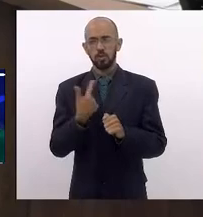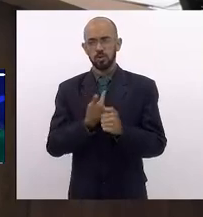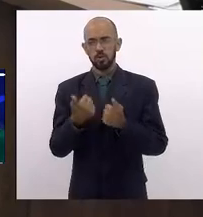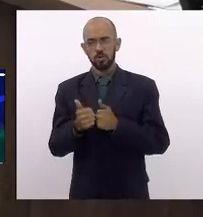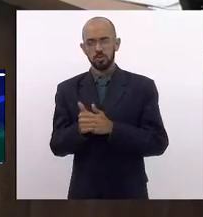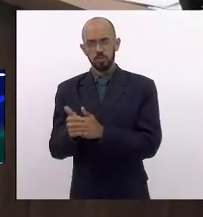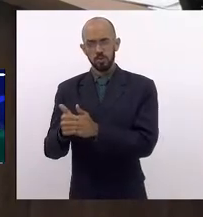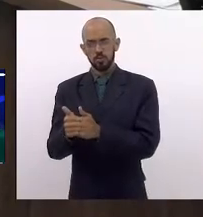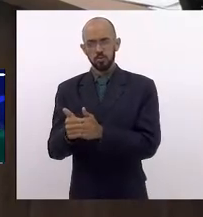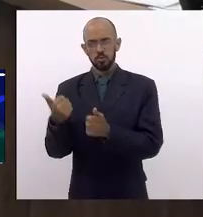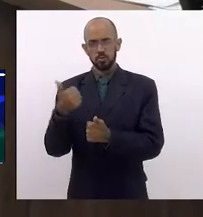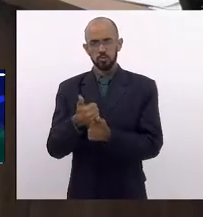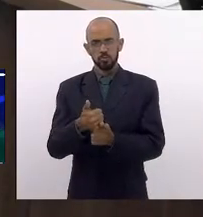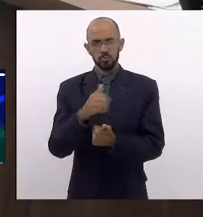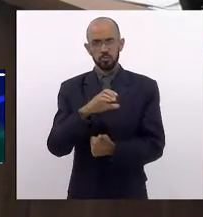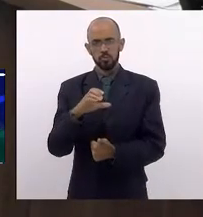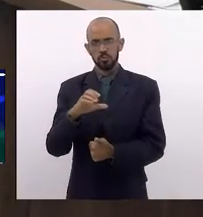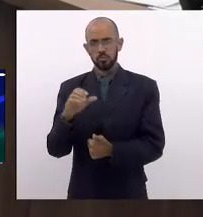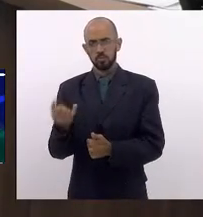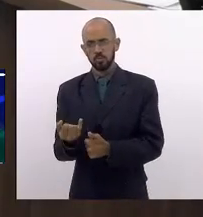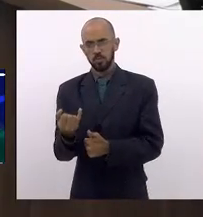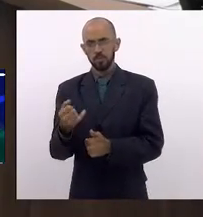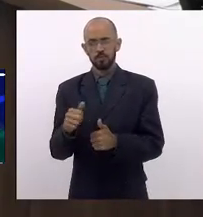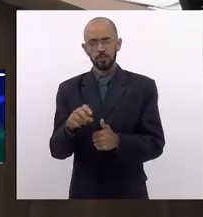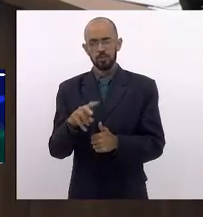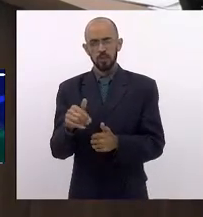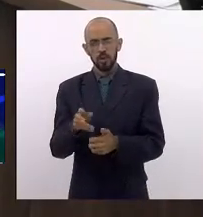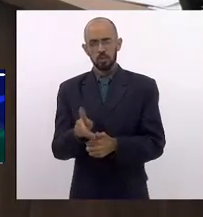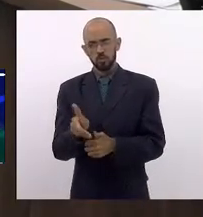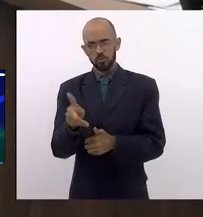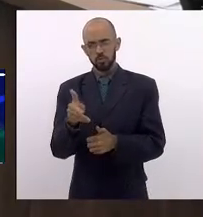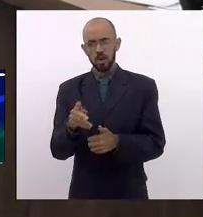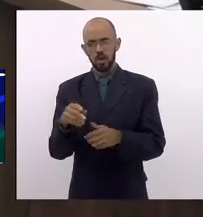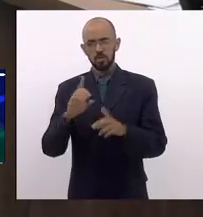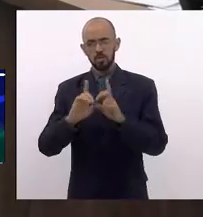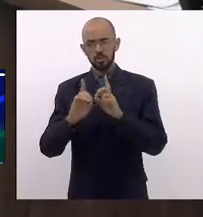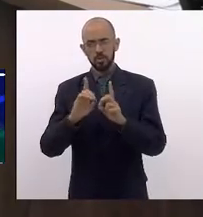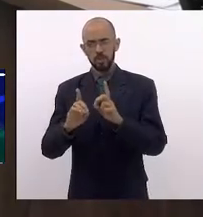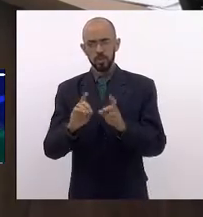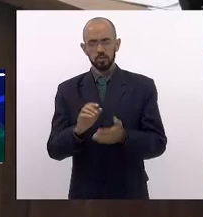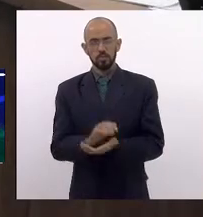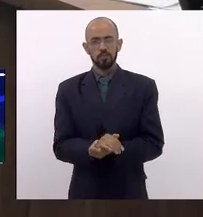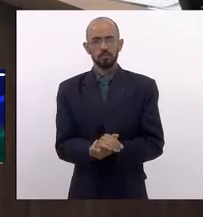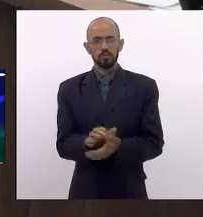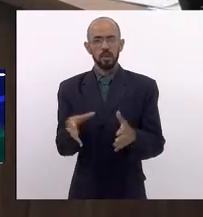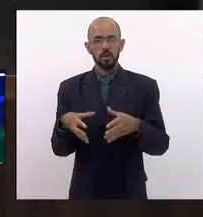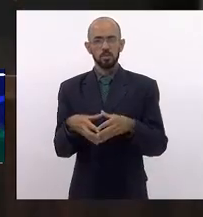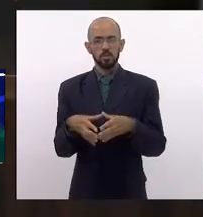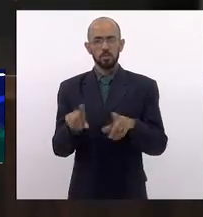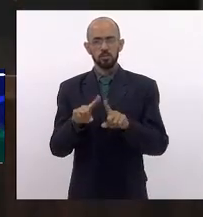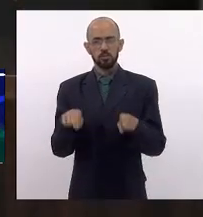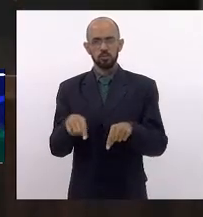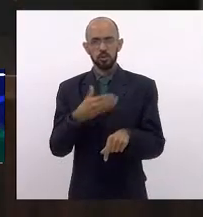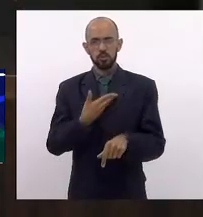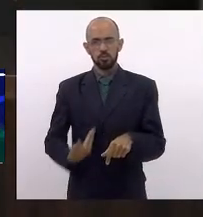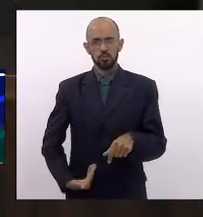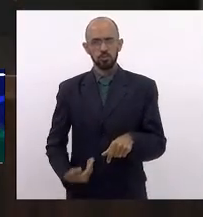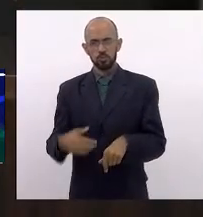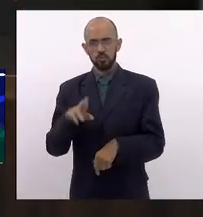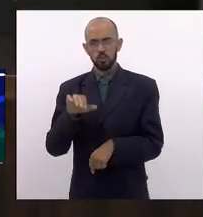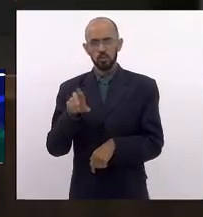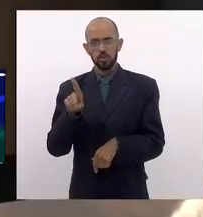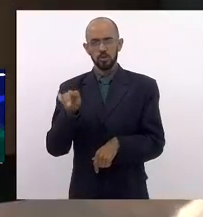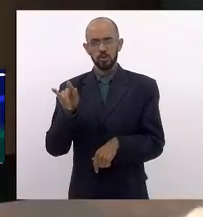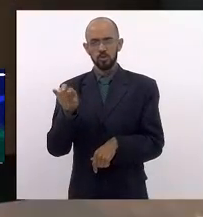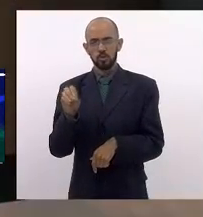o substitutivo da ccj e vai seguir também contribuindo com esse debate ela começou a servidora pública Estadual de Amorim eu